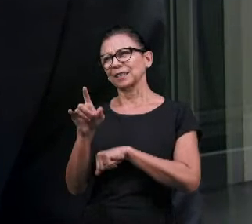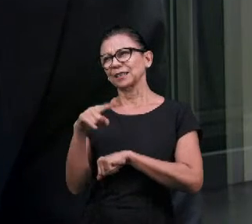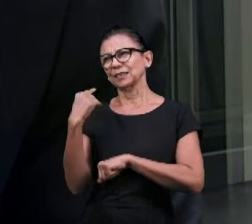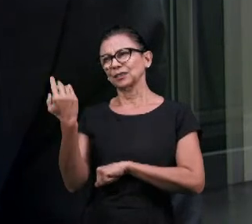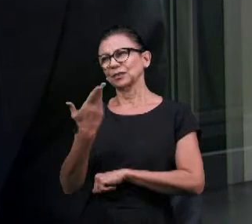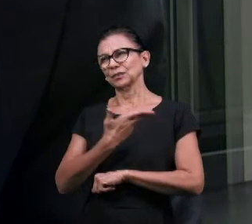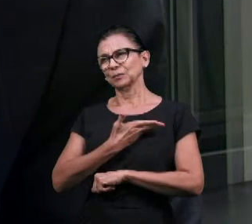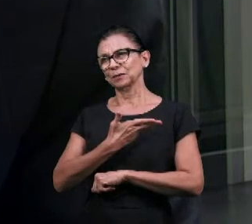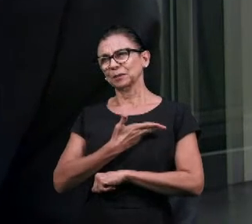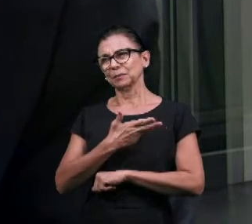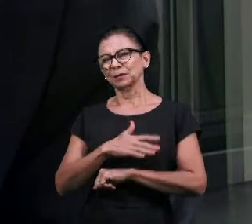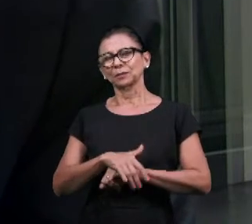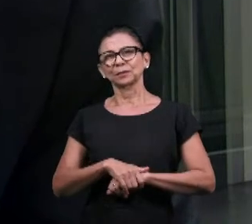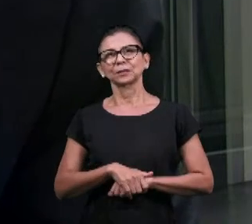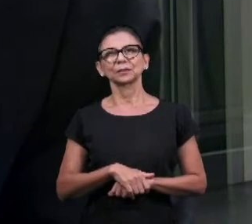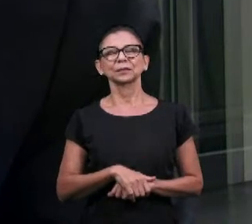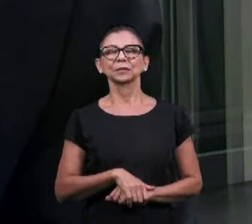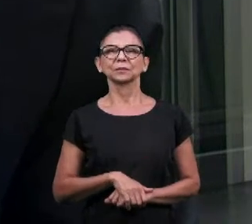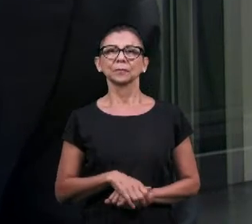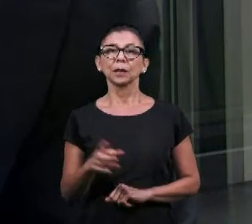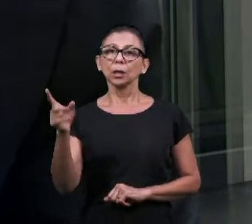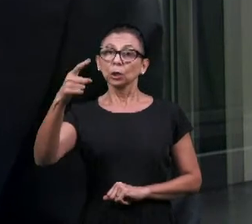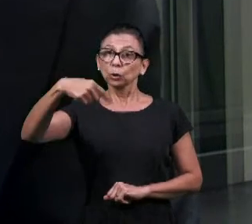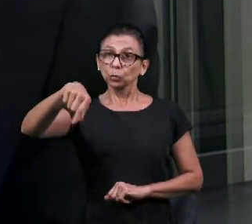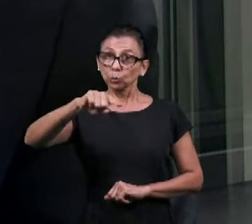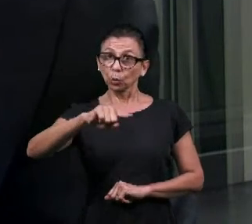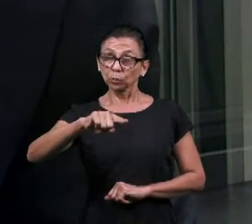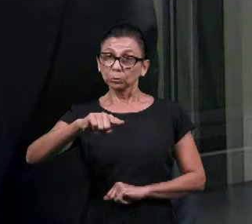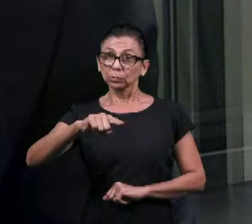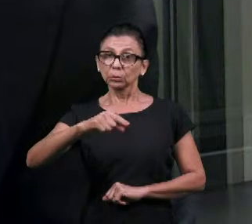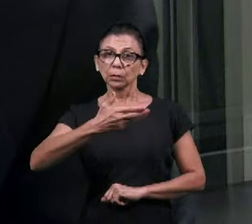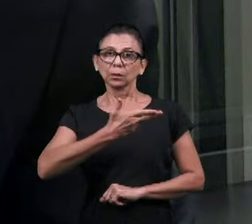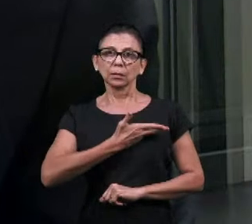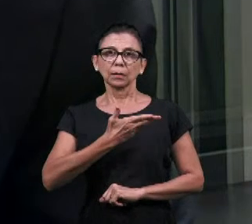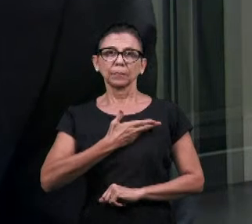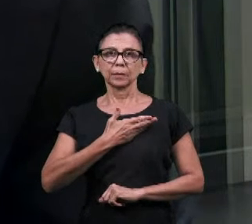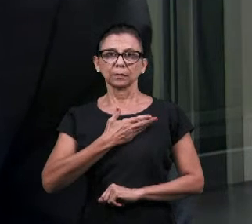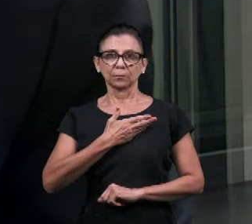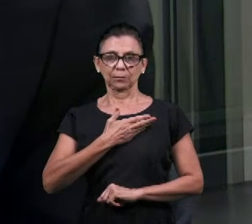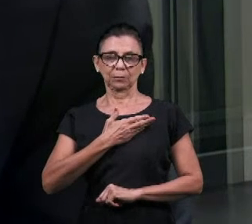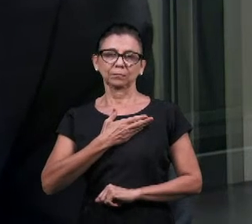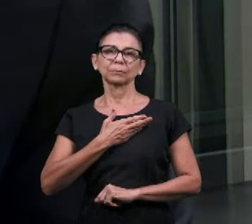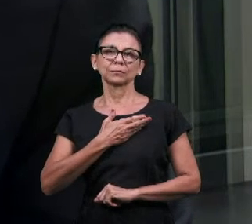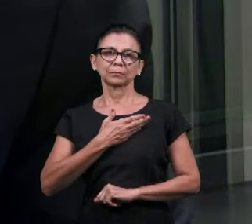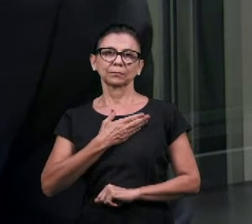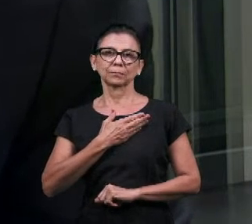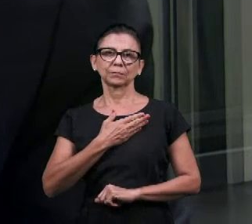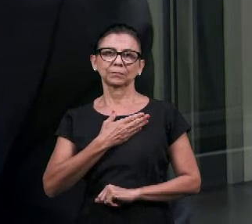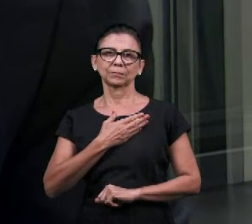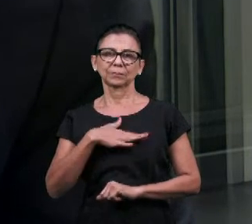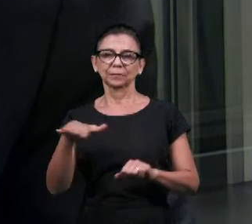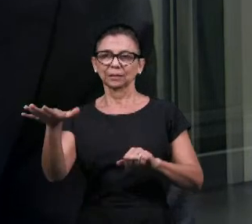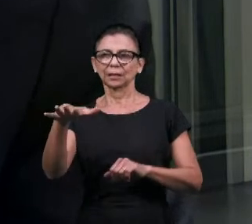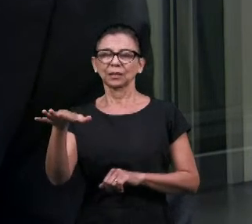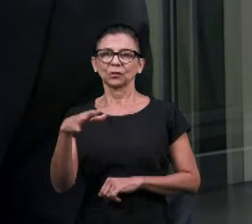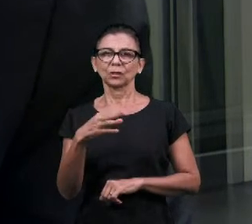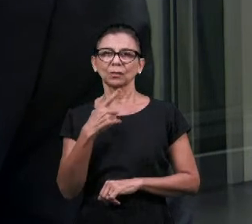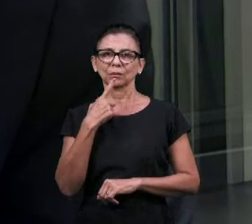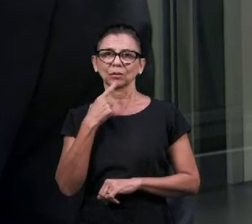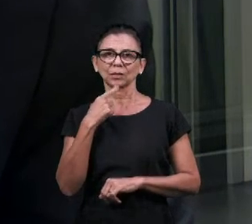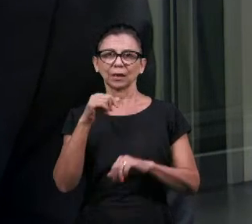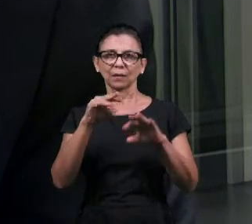vivemos todos como amigos. Amém. Então é muito fácil, porque você na